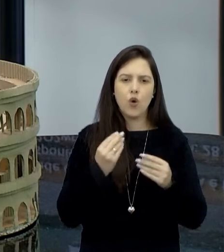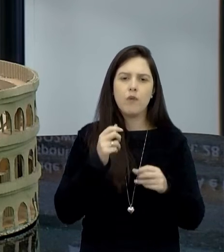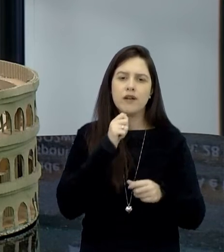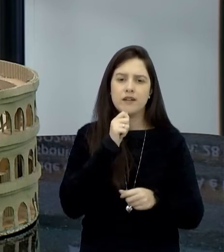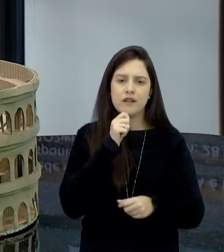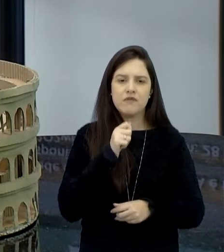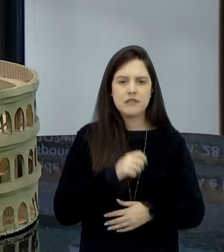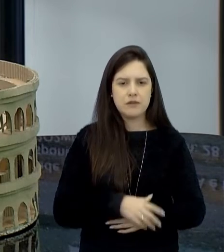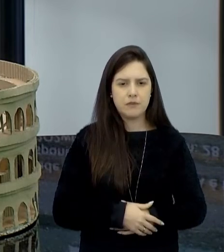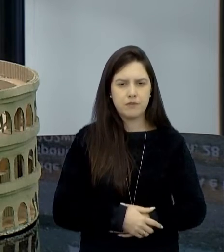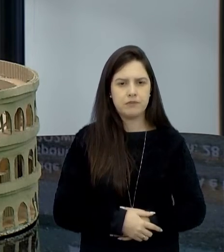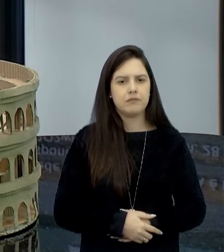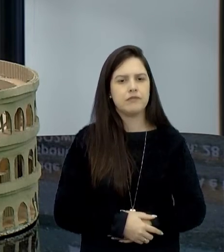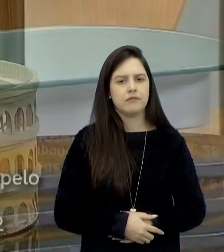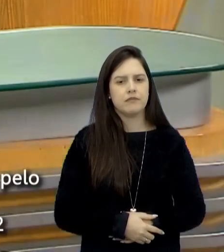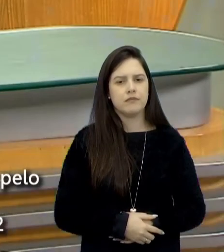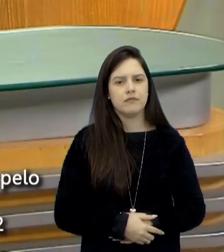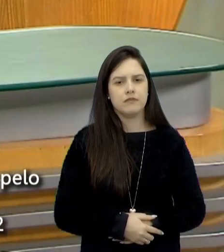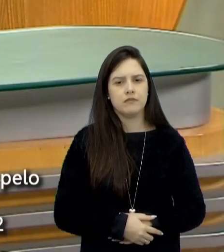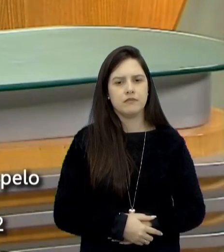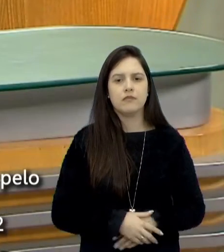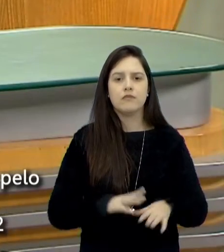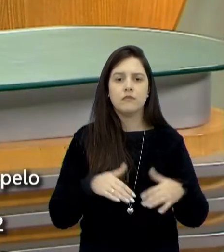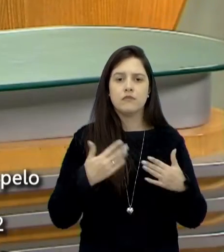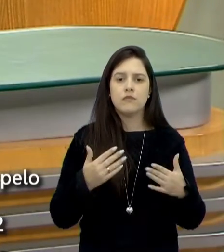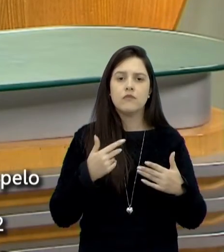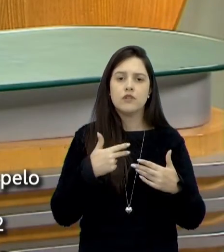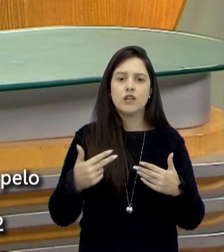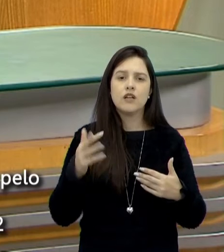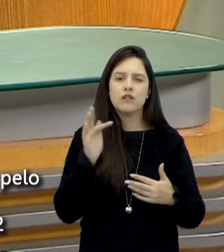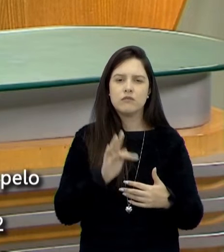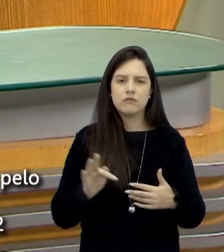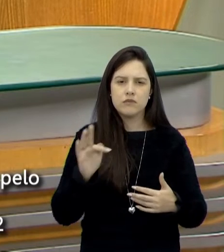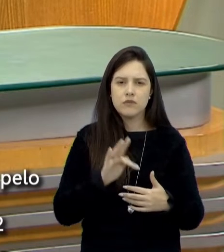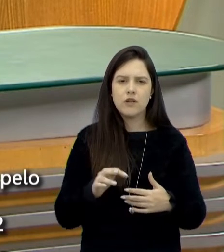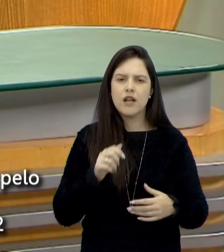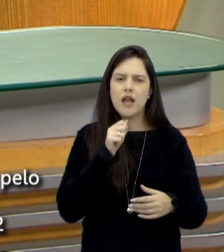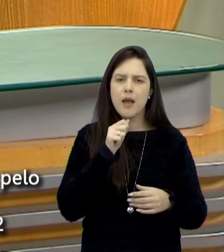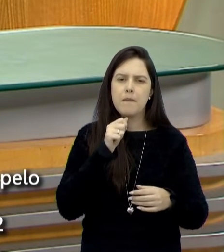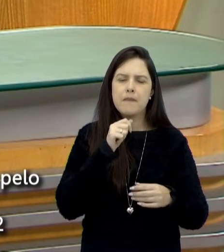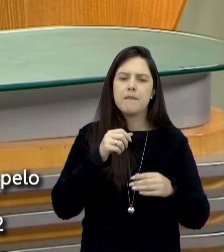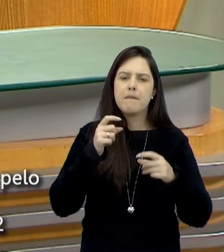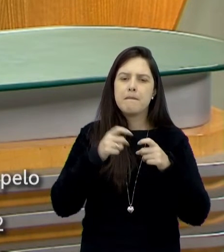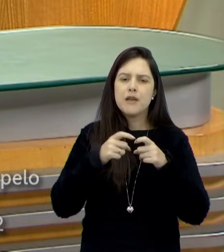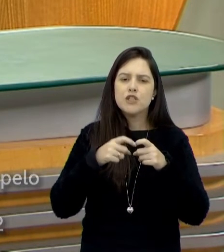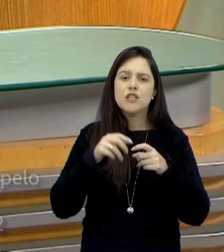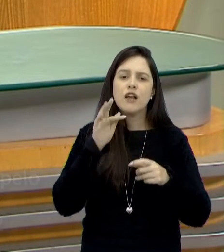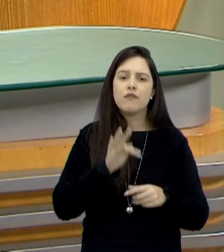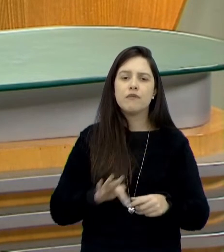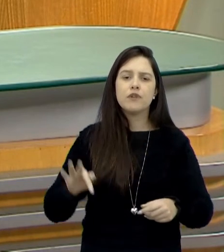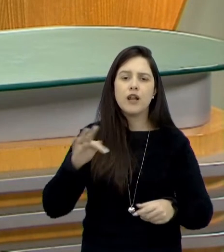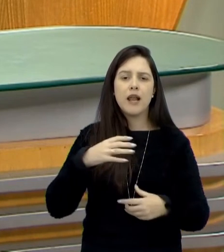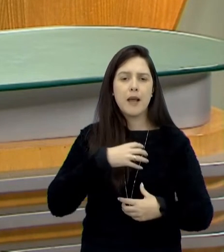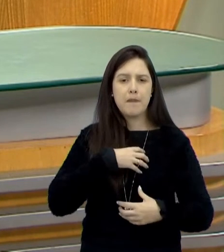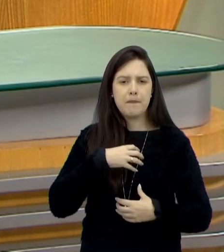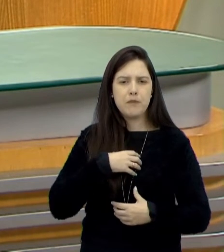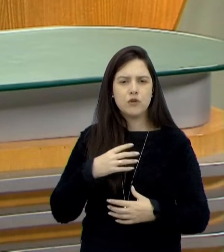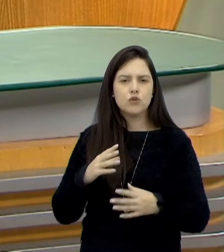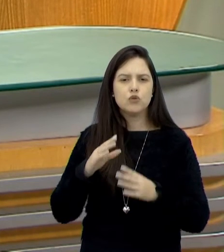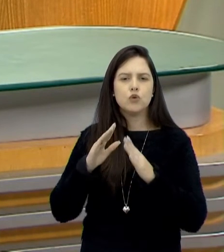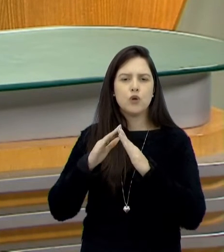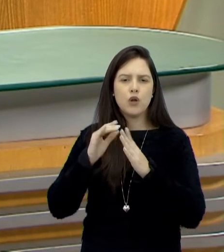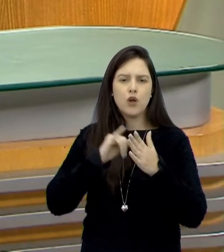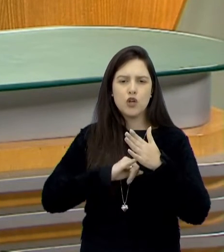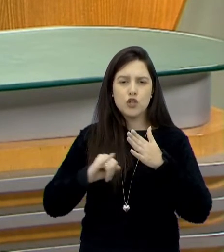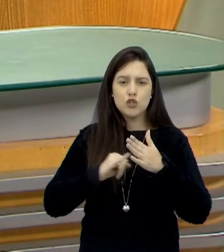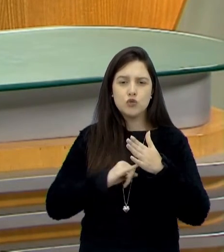entrevista. O prédio da antiga Faculdade de Medicina da Universidade Federal da Bahia foi tombado pelo Instituto